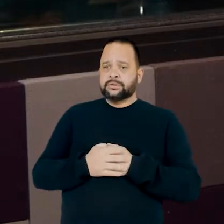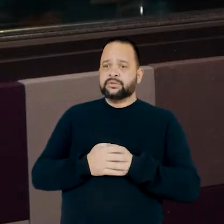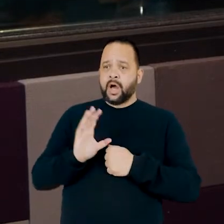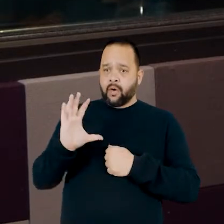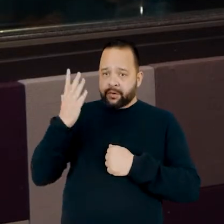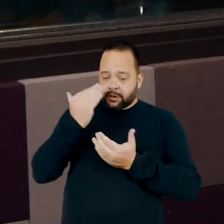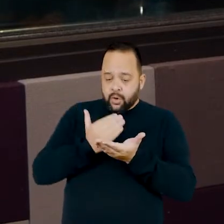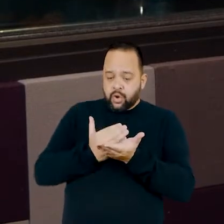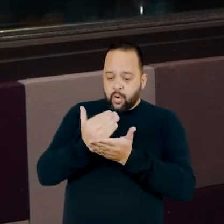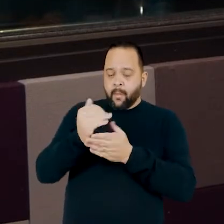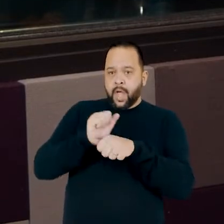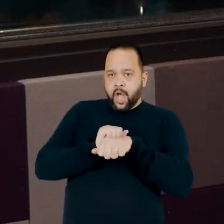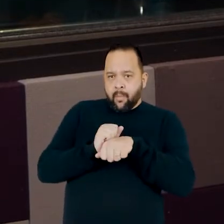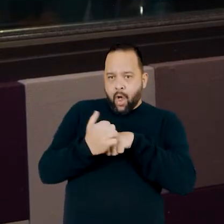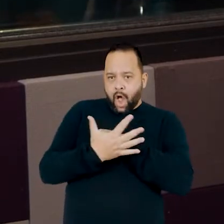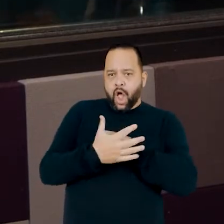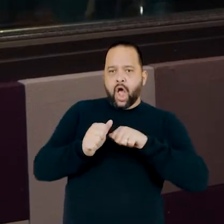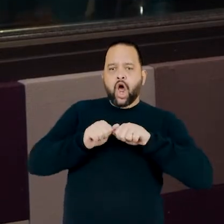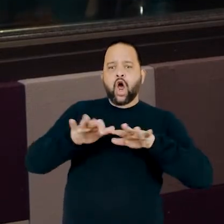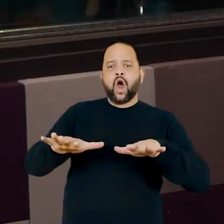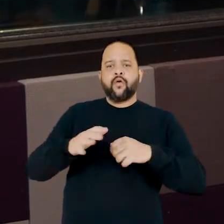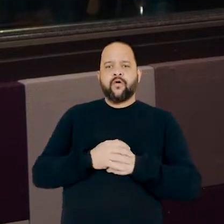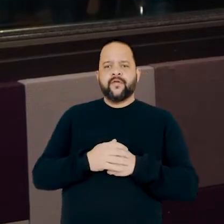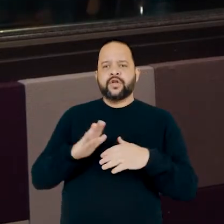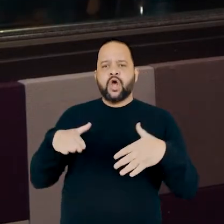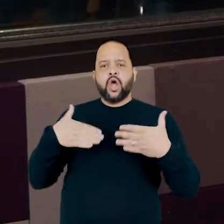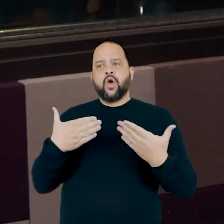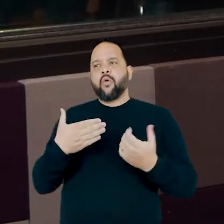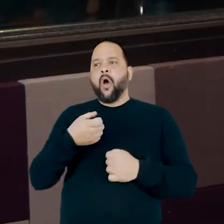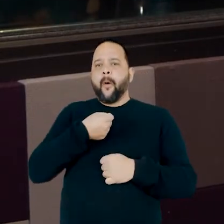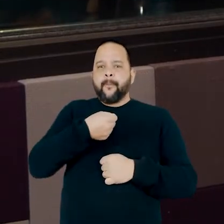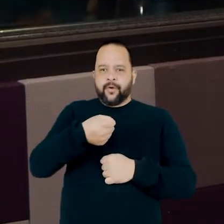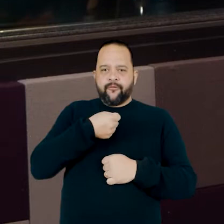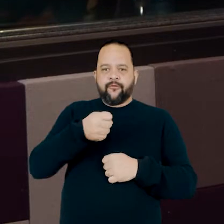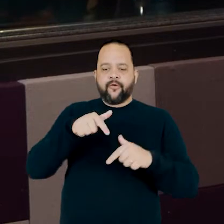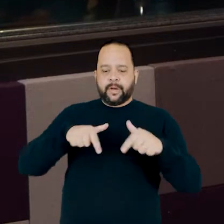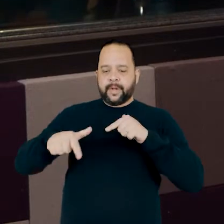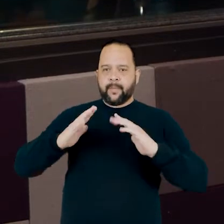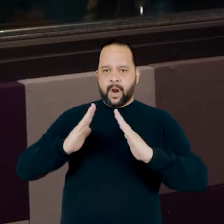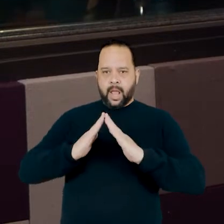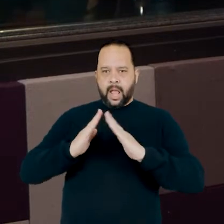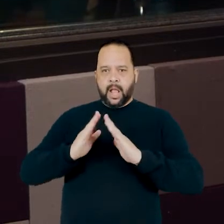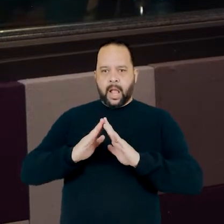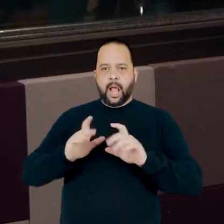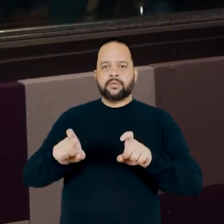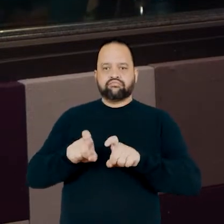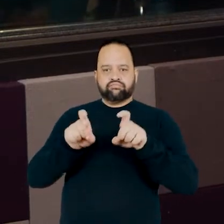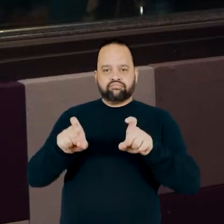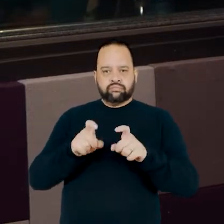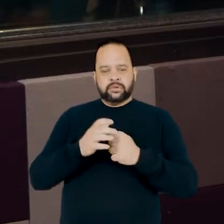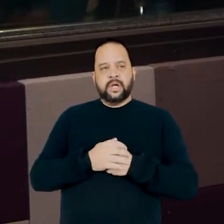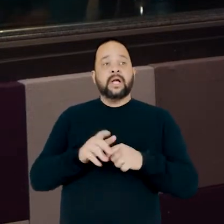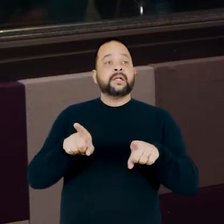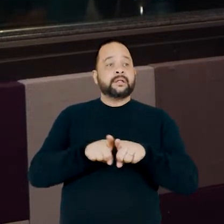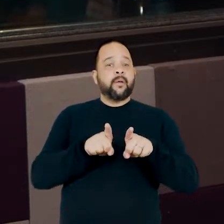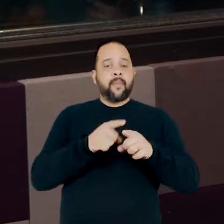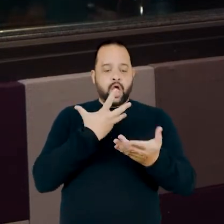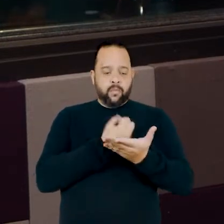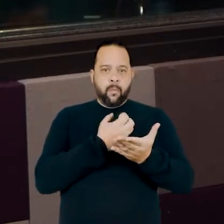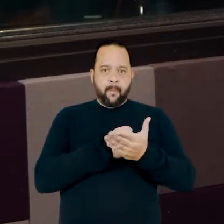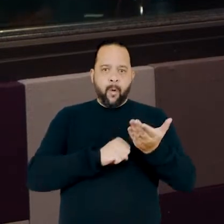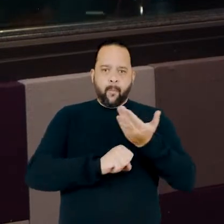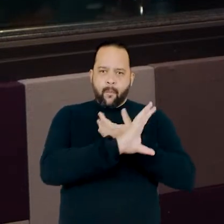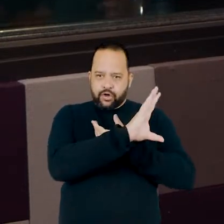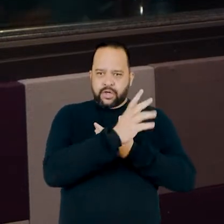começo da pandemia, né? Ah, qual o microfone para fazer home office? Ah, o boom, né, de podcast, qual o melhor